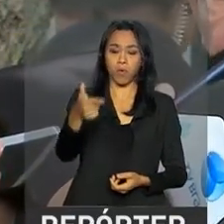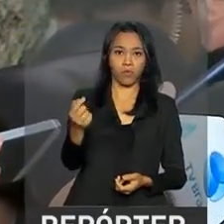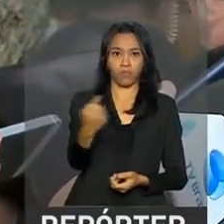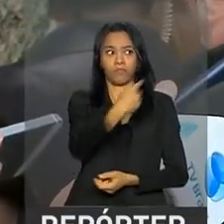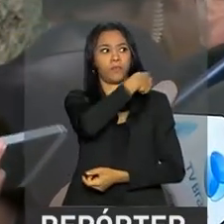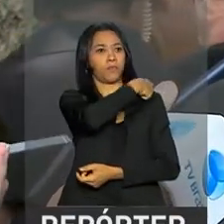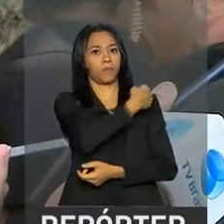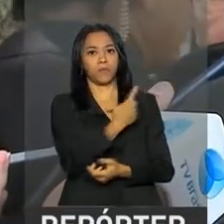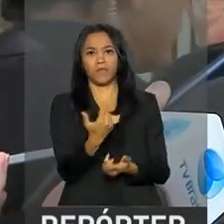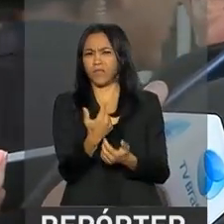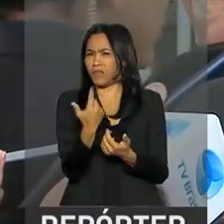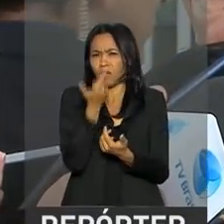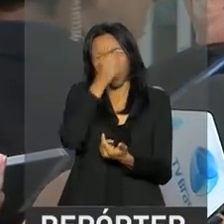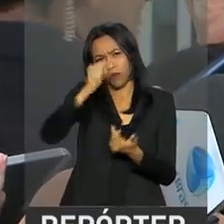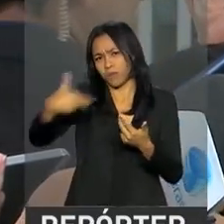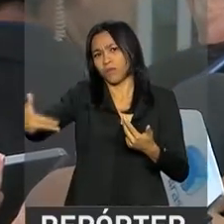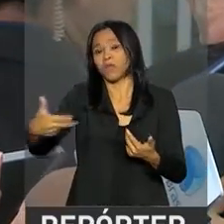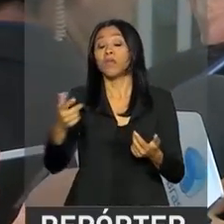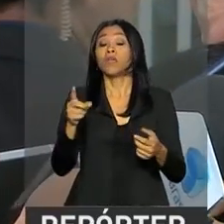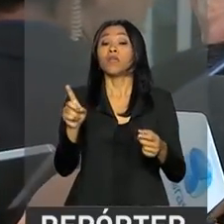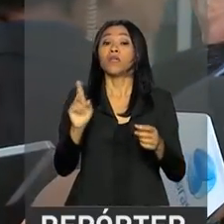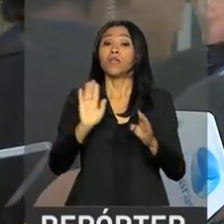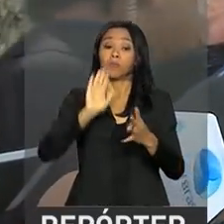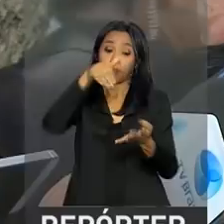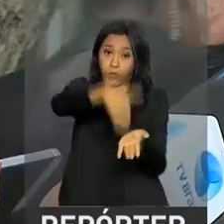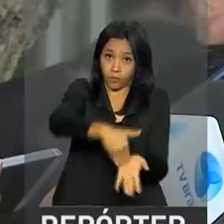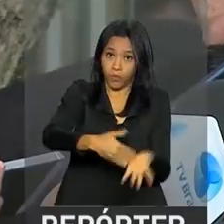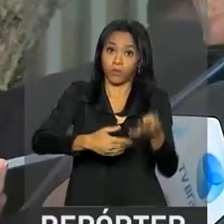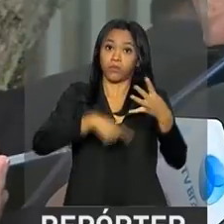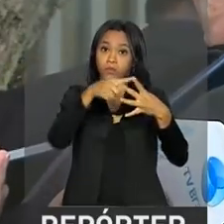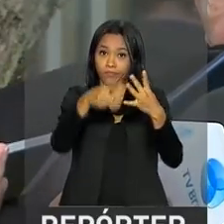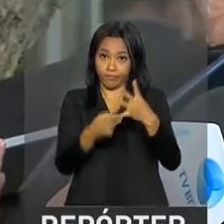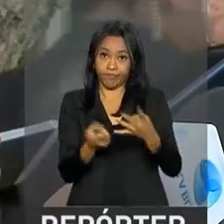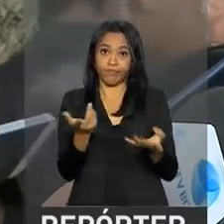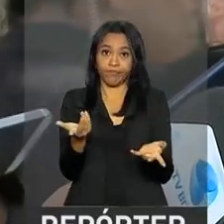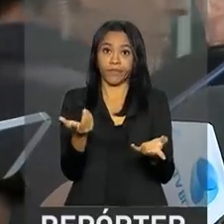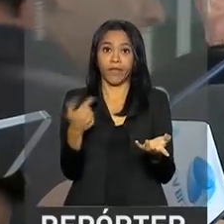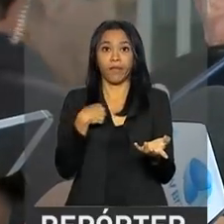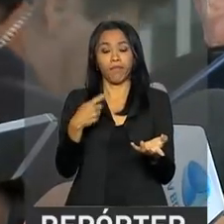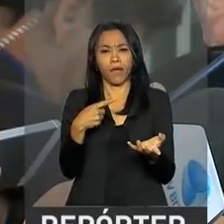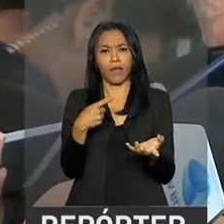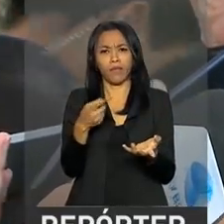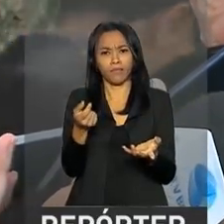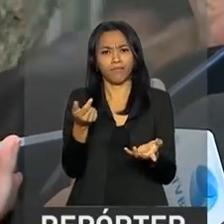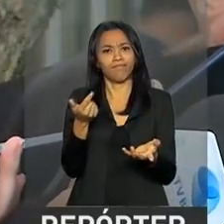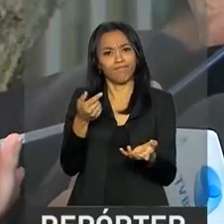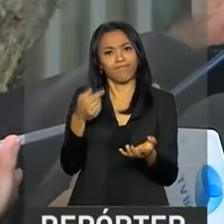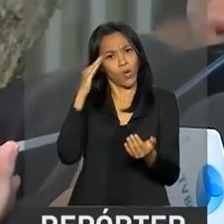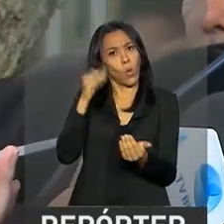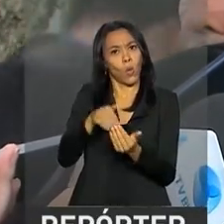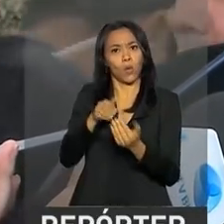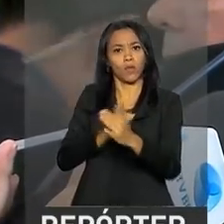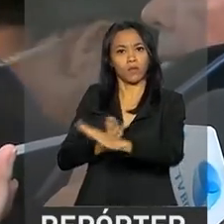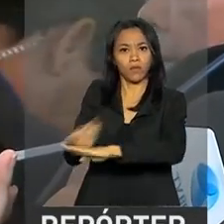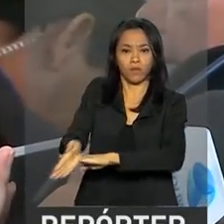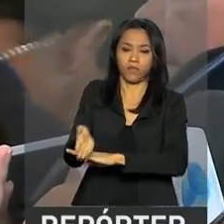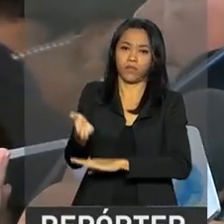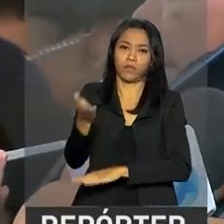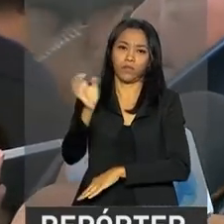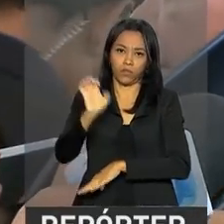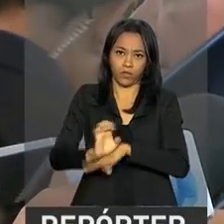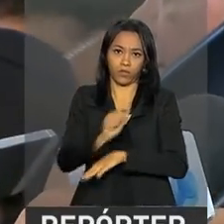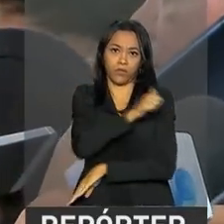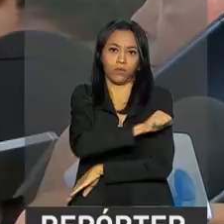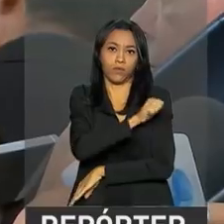o argumento que o considero da maior importância para fundamentar essa intervenção o fato de que mais